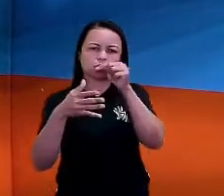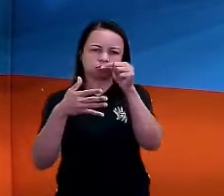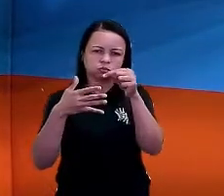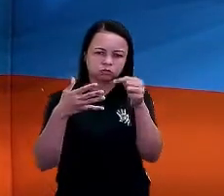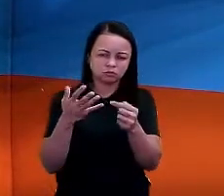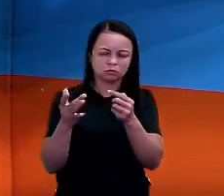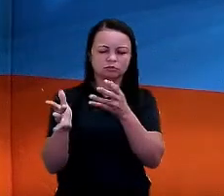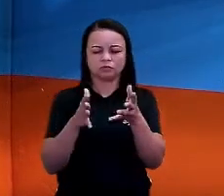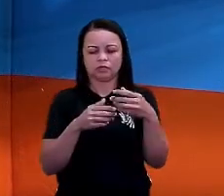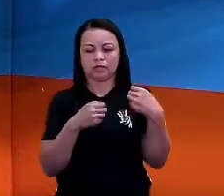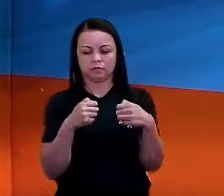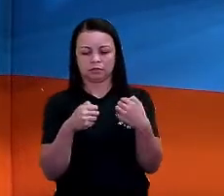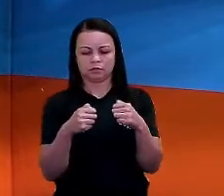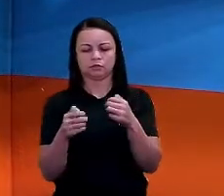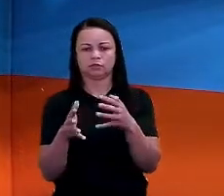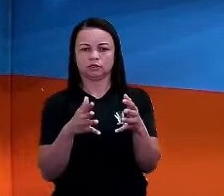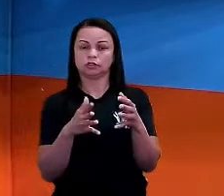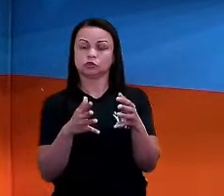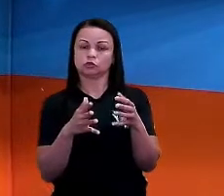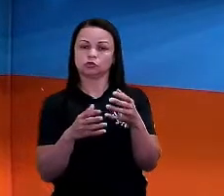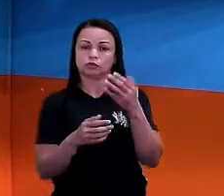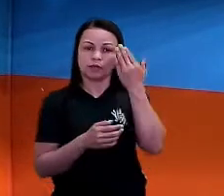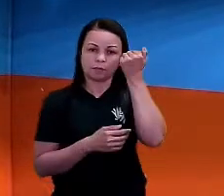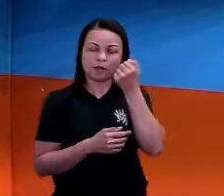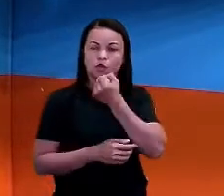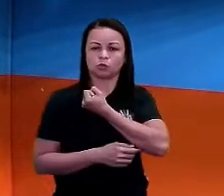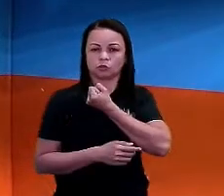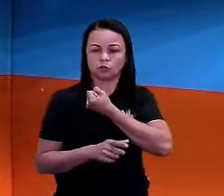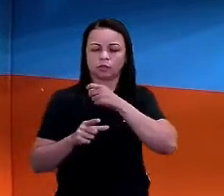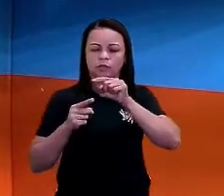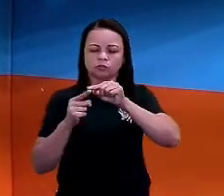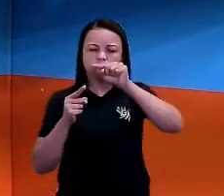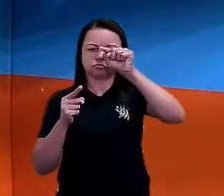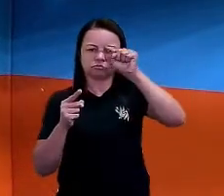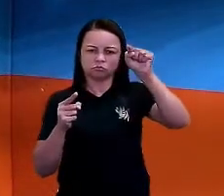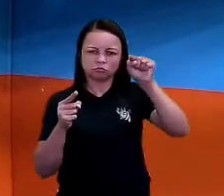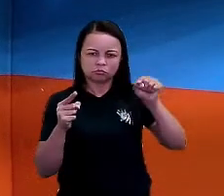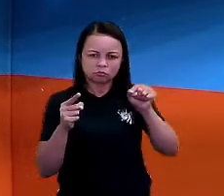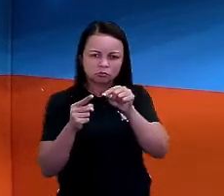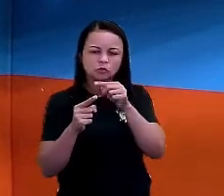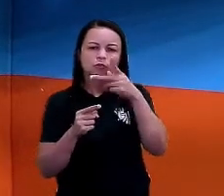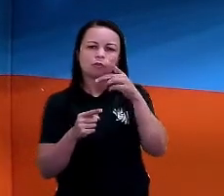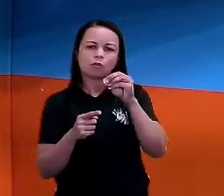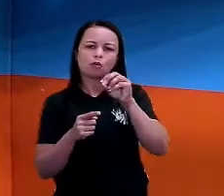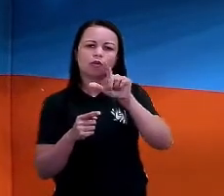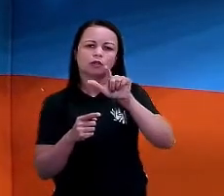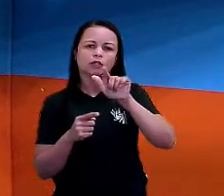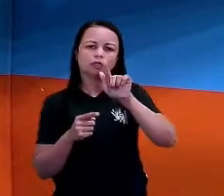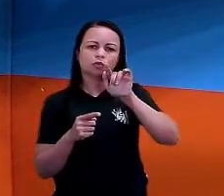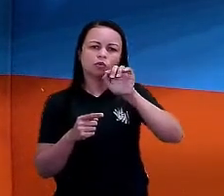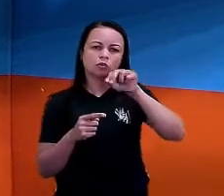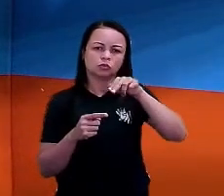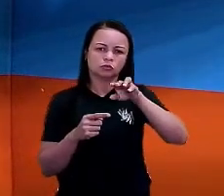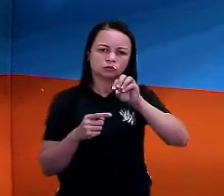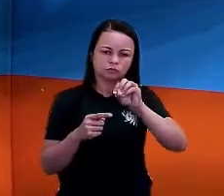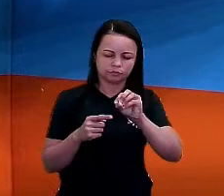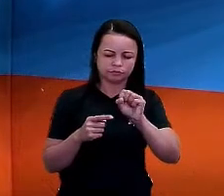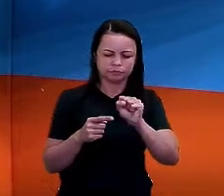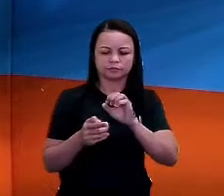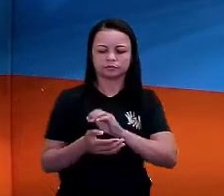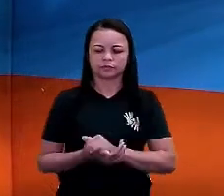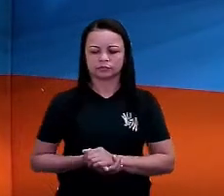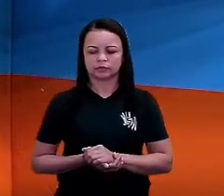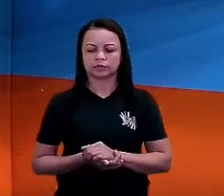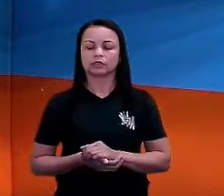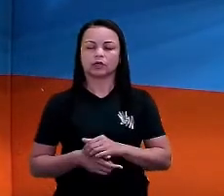internos pelo número de lados do polígono. Então, o que é que a gente tem aqui, ó? A é igual à soma dos ângulos